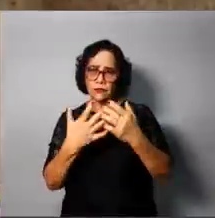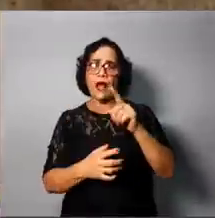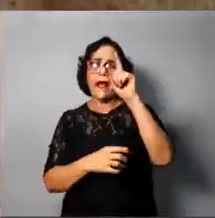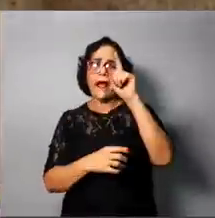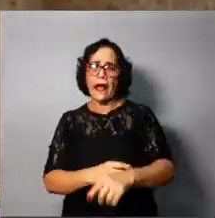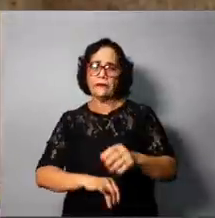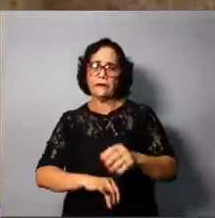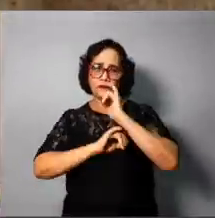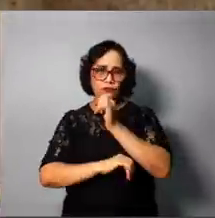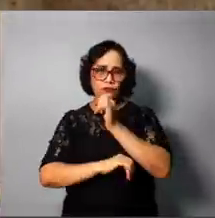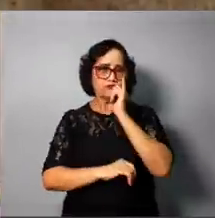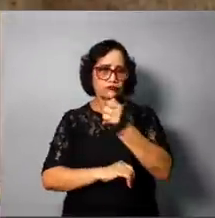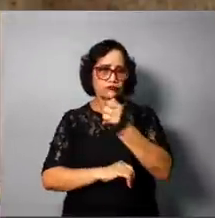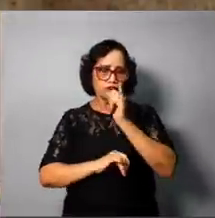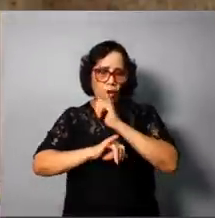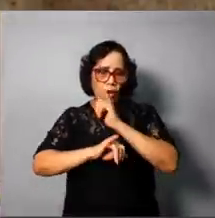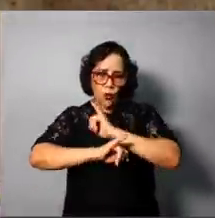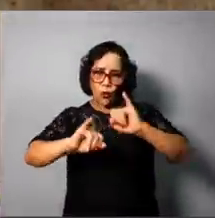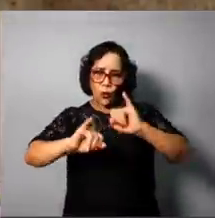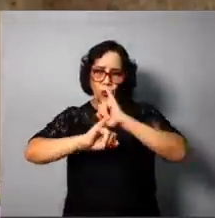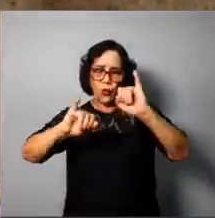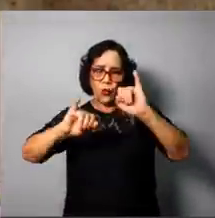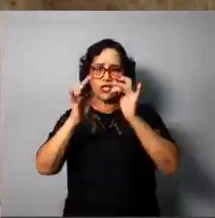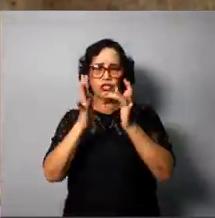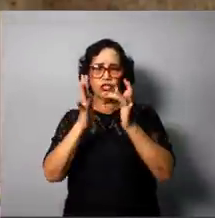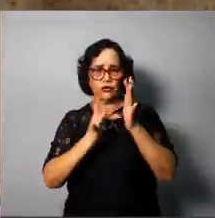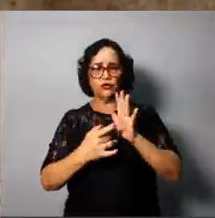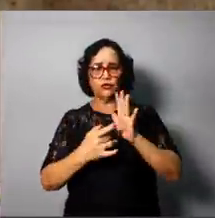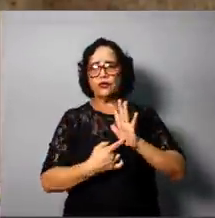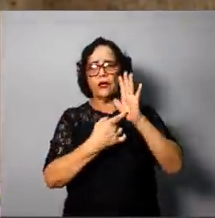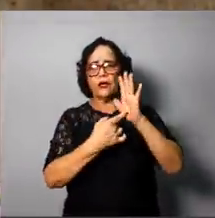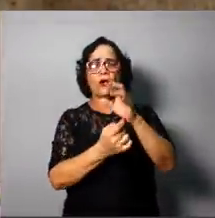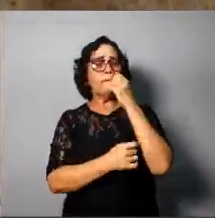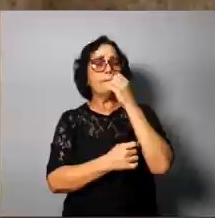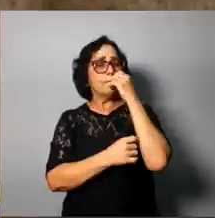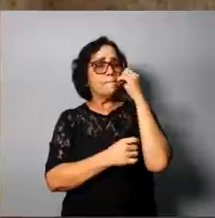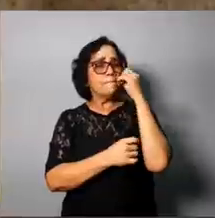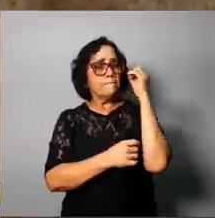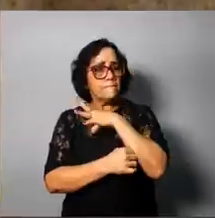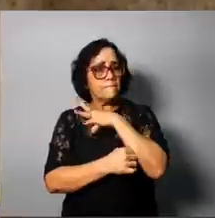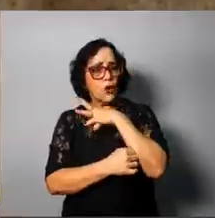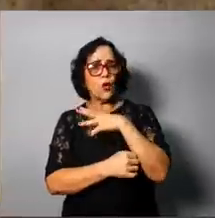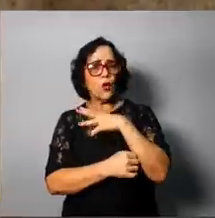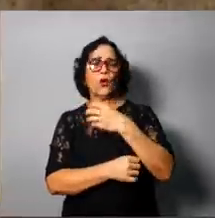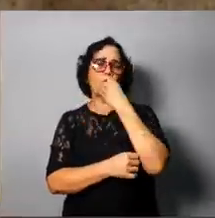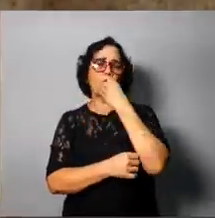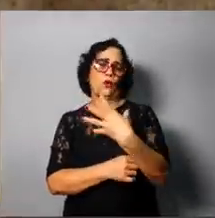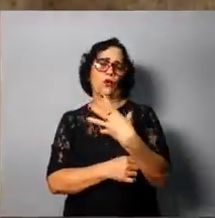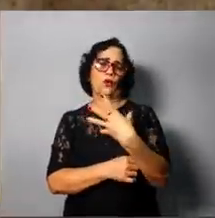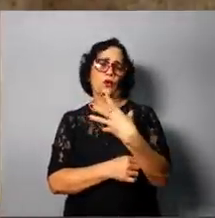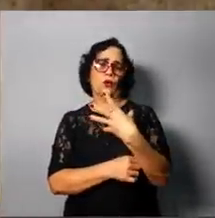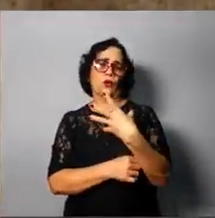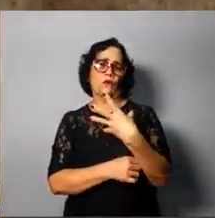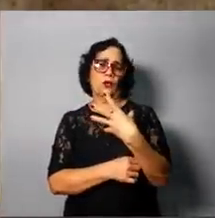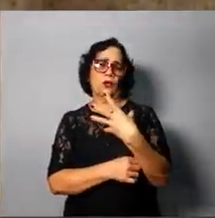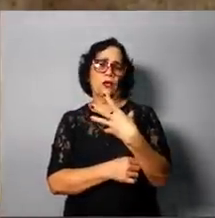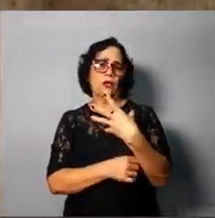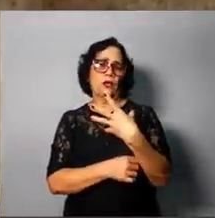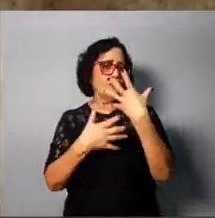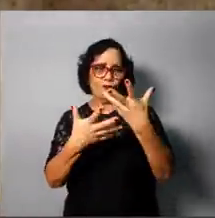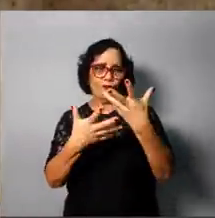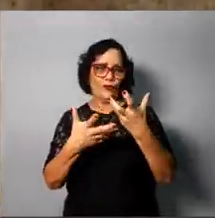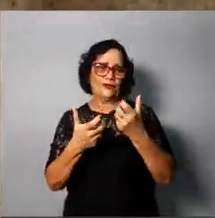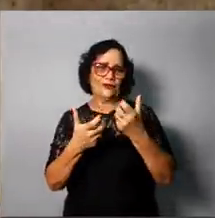Jesus, a sua boa nova, que não foi acolhida